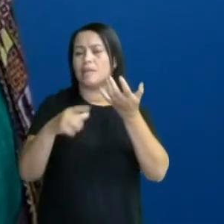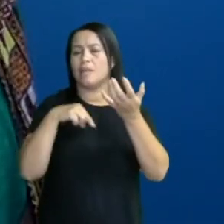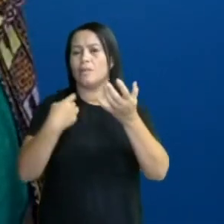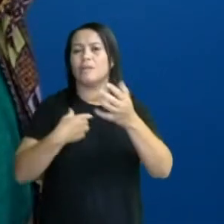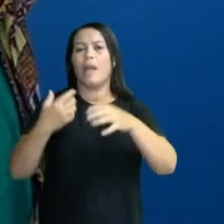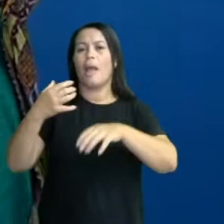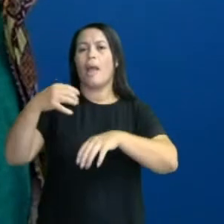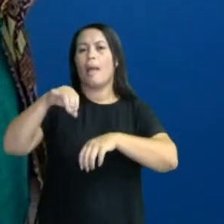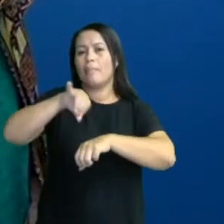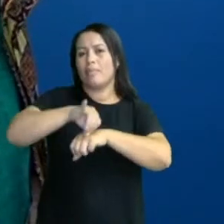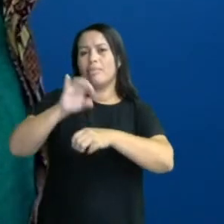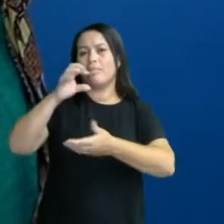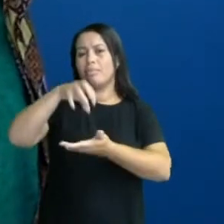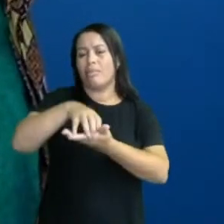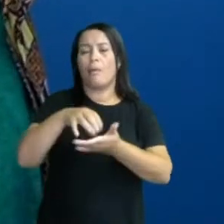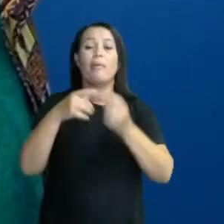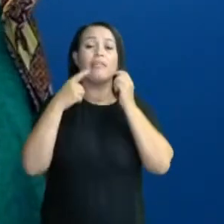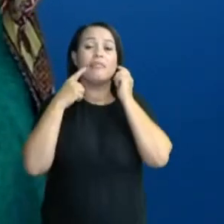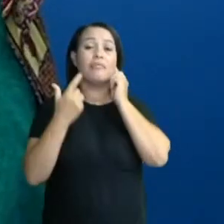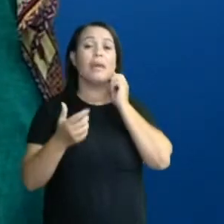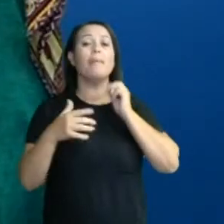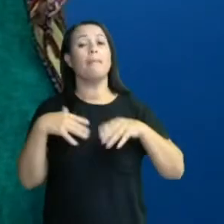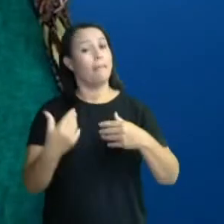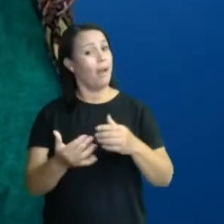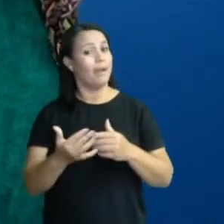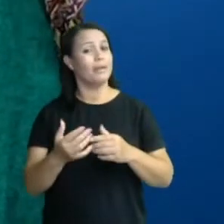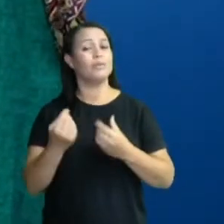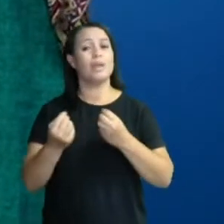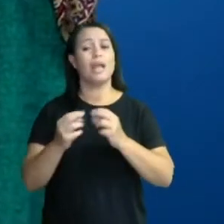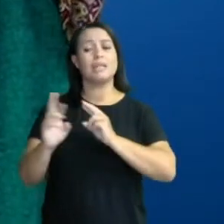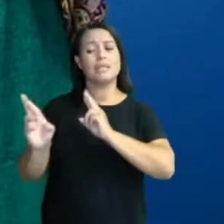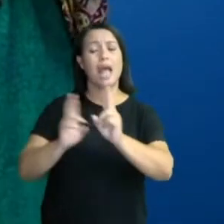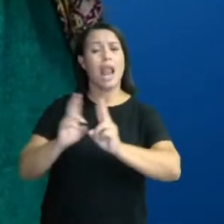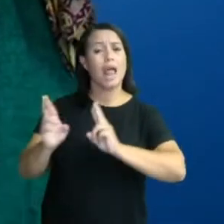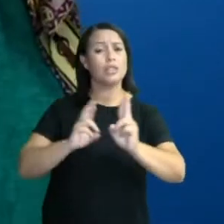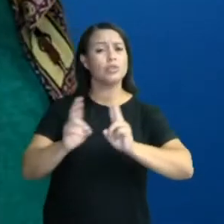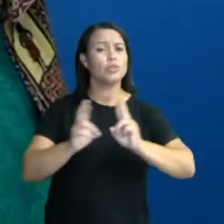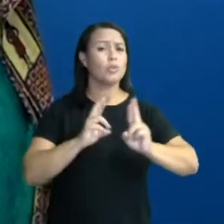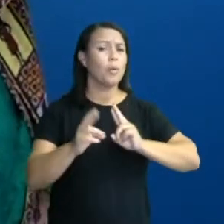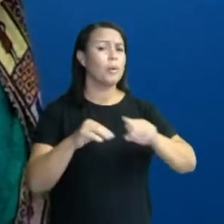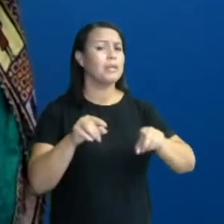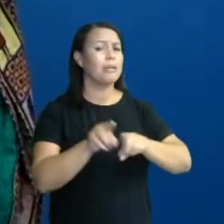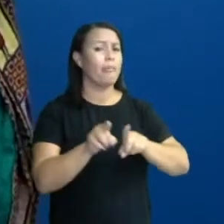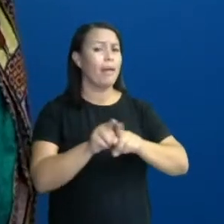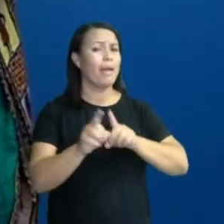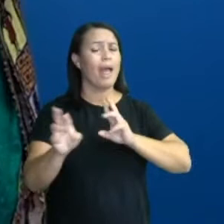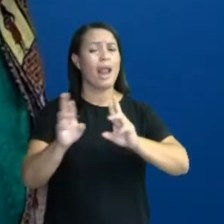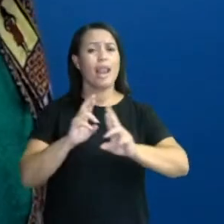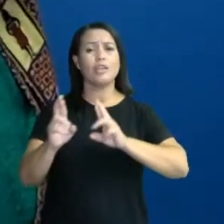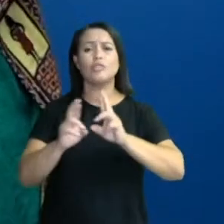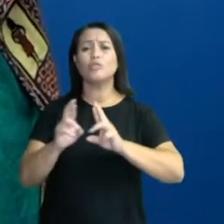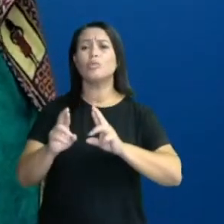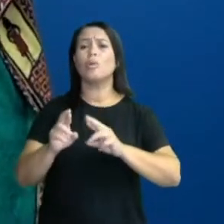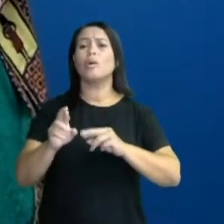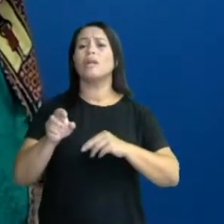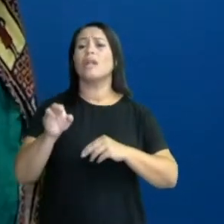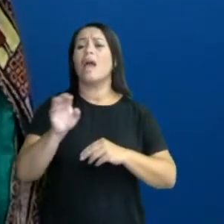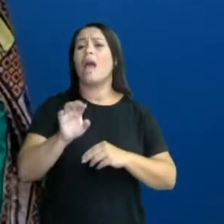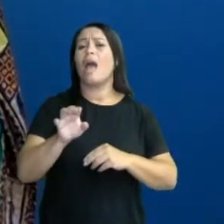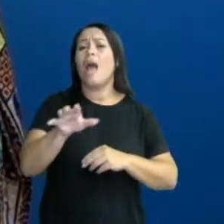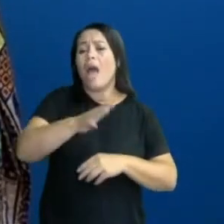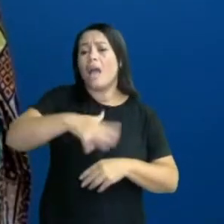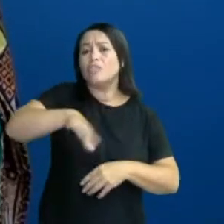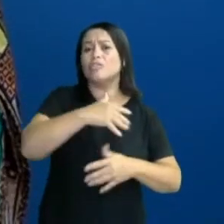capital. Enfim, mas no final das contas, elas se relacionam e relacionam também a região urbanizada,